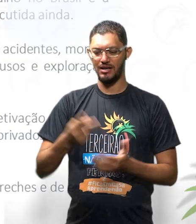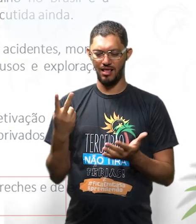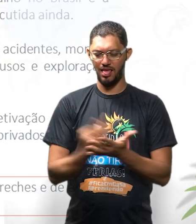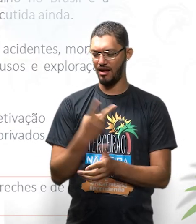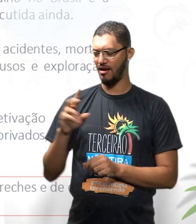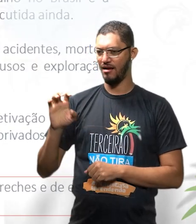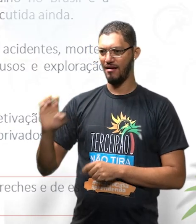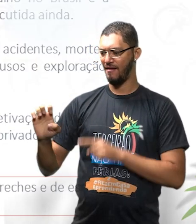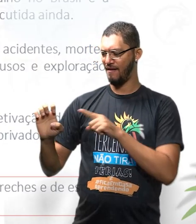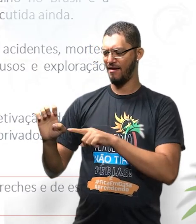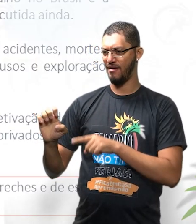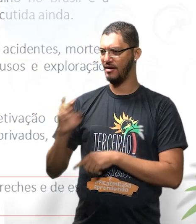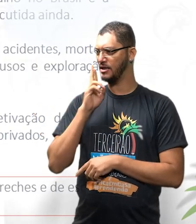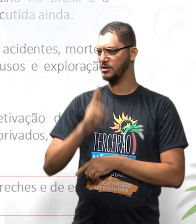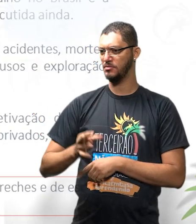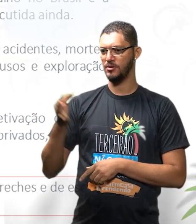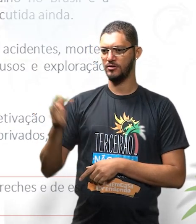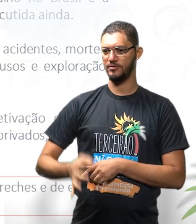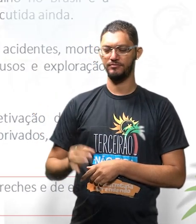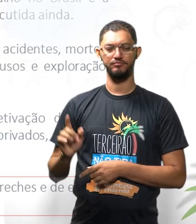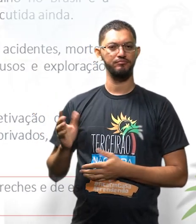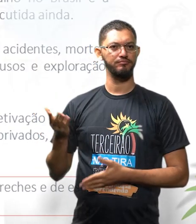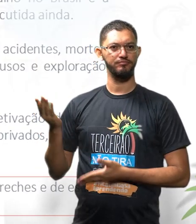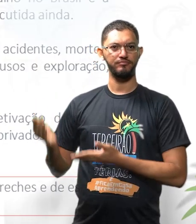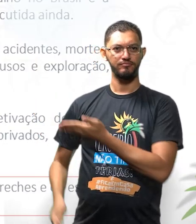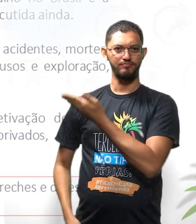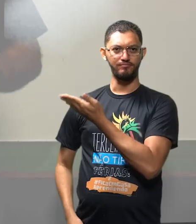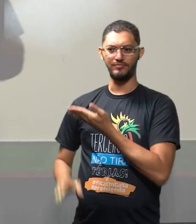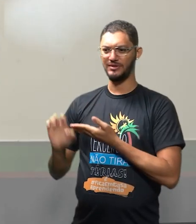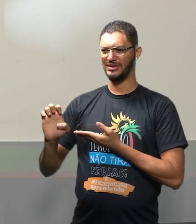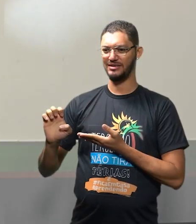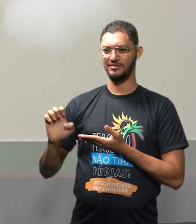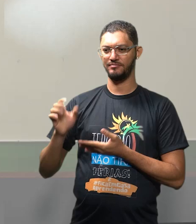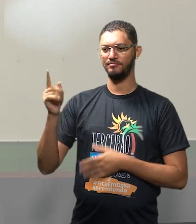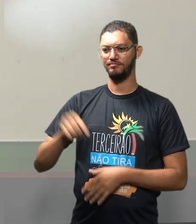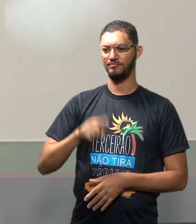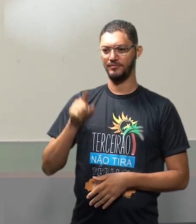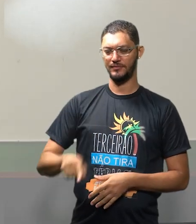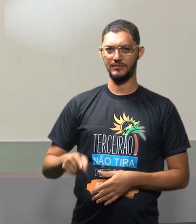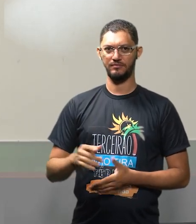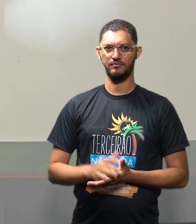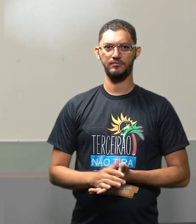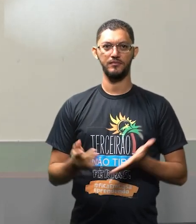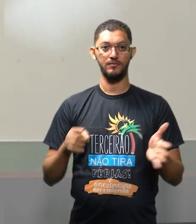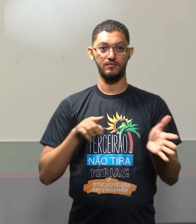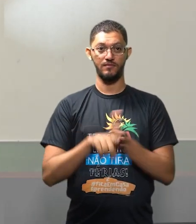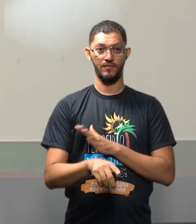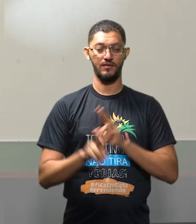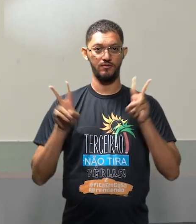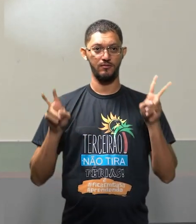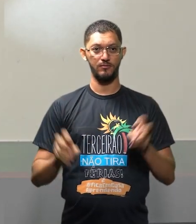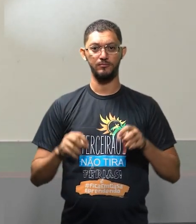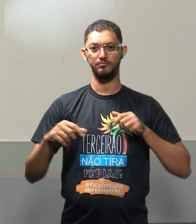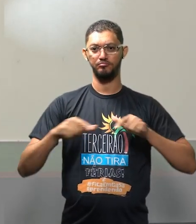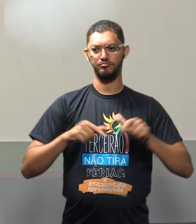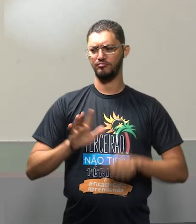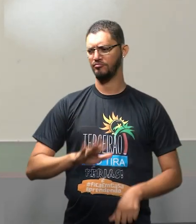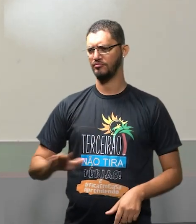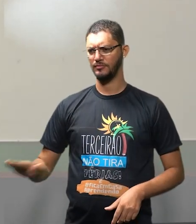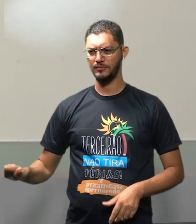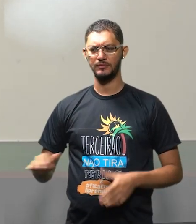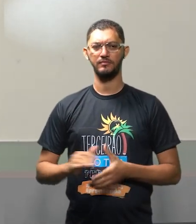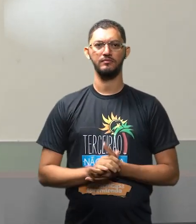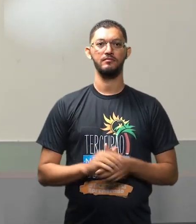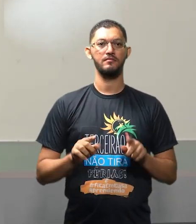letra E. Vamos só confirmar se a letra E mesmo. Está lá, letra E. A gente fez essa questão aí sobre o trabalho